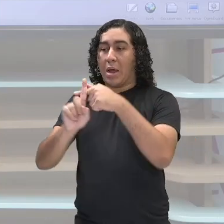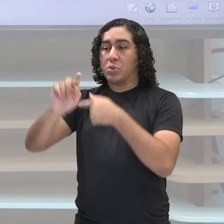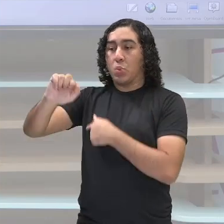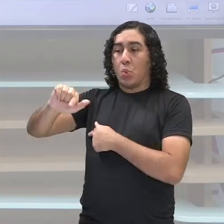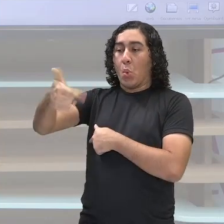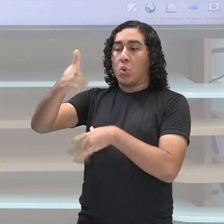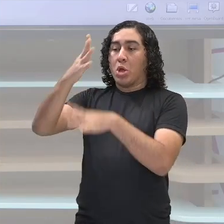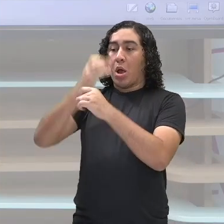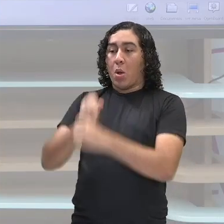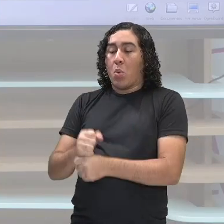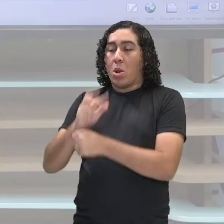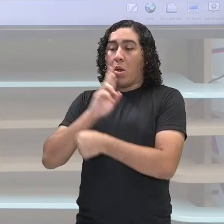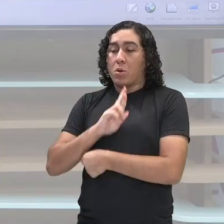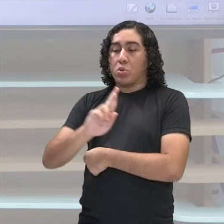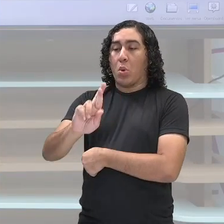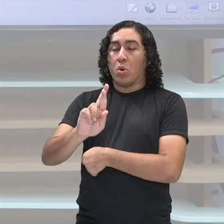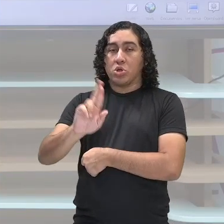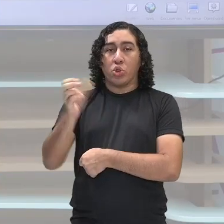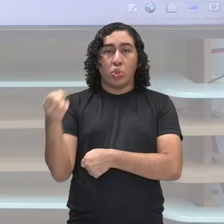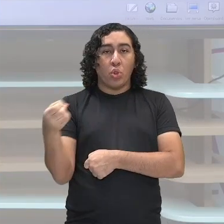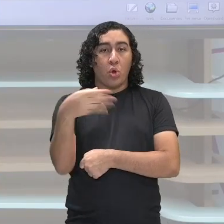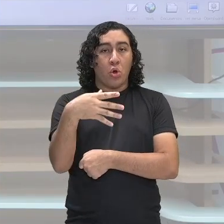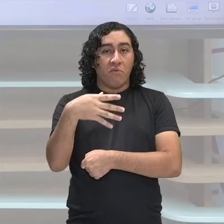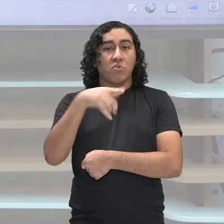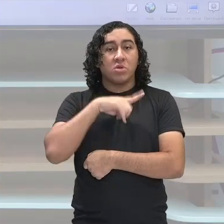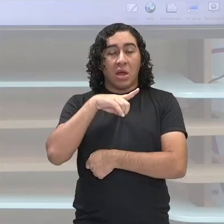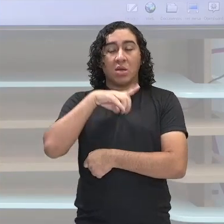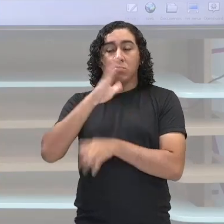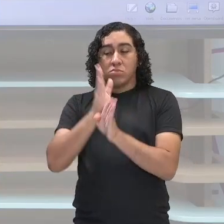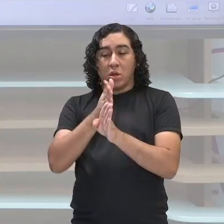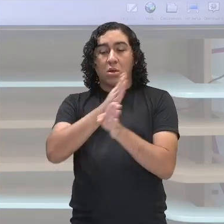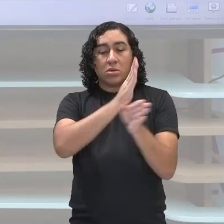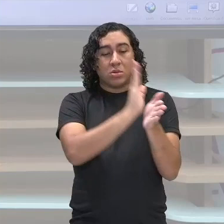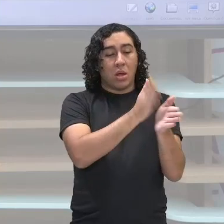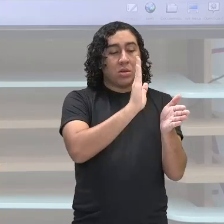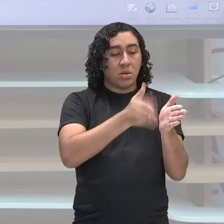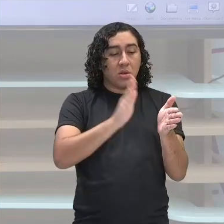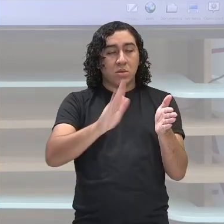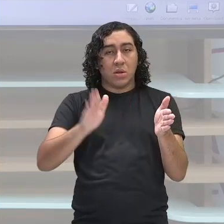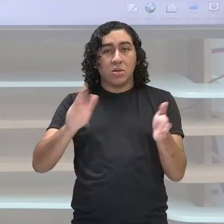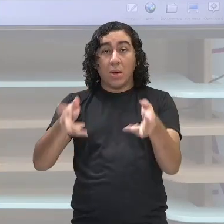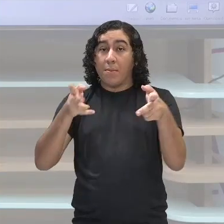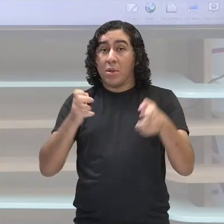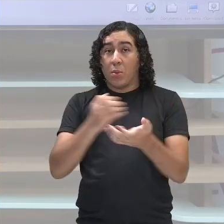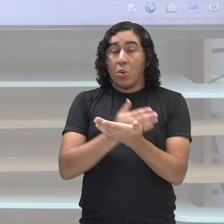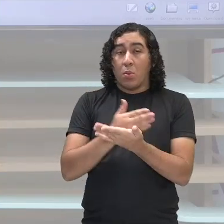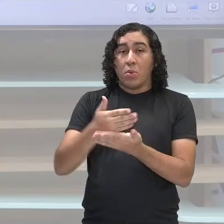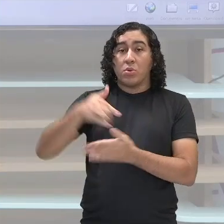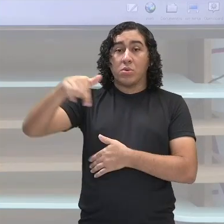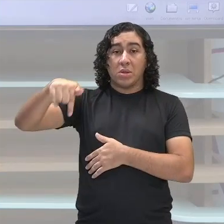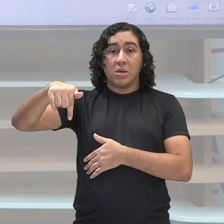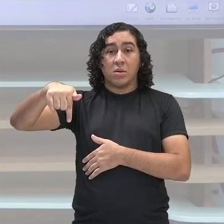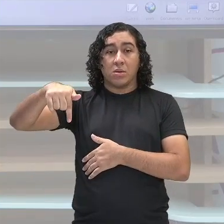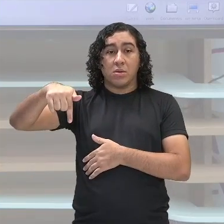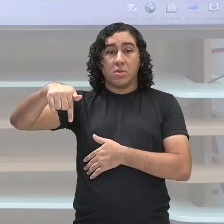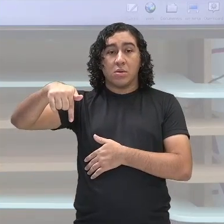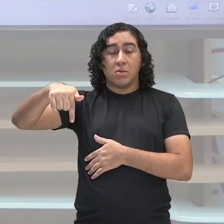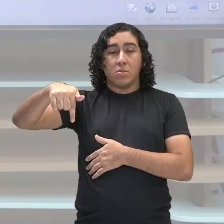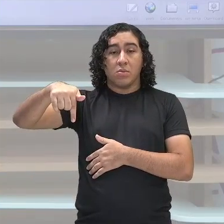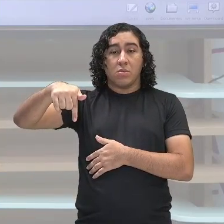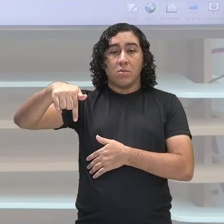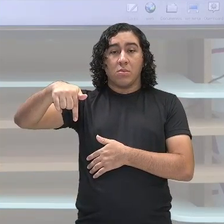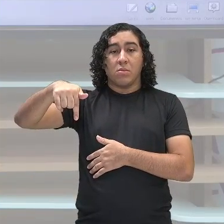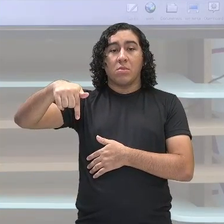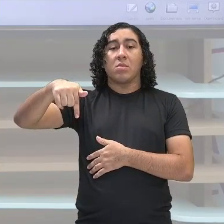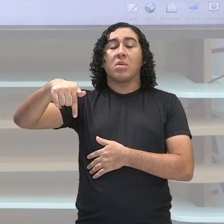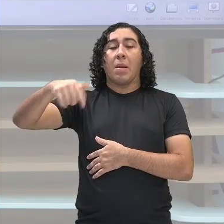Eu vou obtendo a minha sequência numérica. Viram que começou com 7? né? Começou com 7, aí eu acrescentei